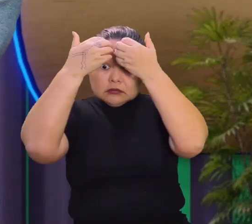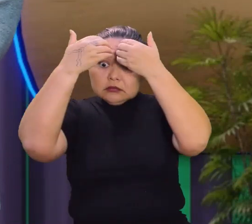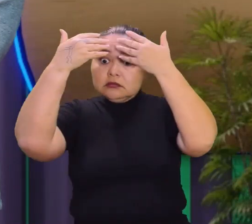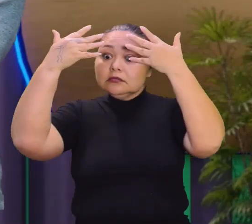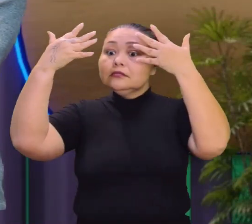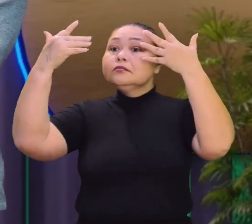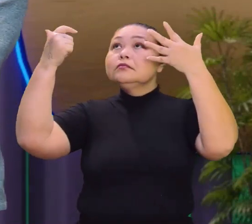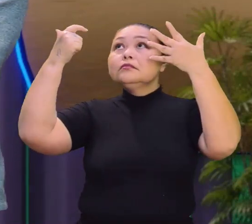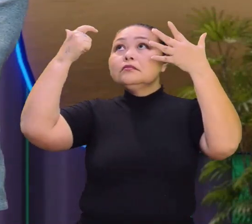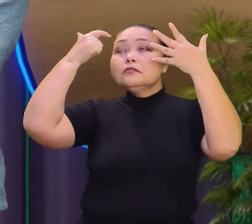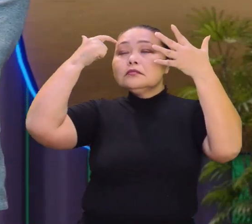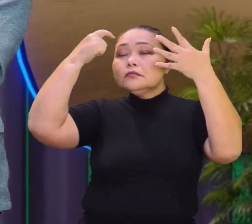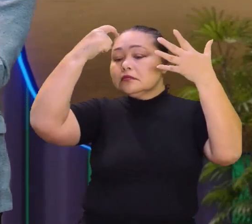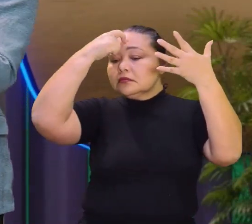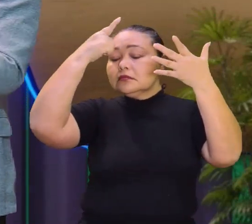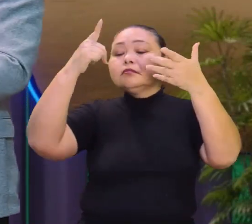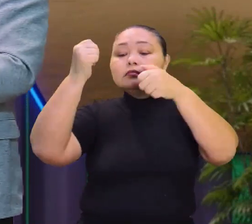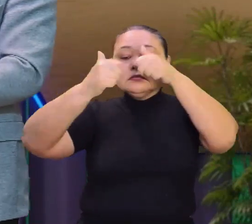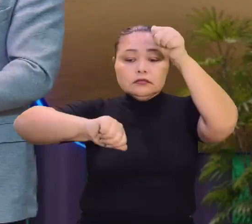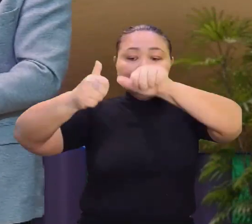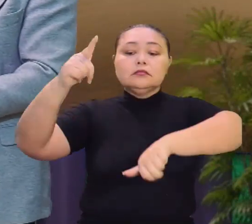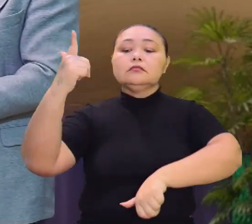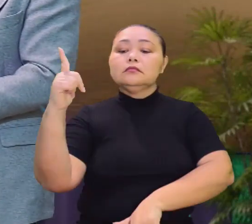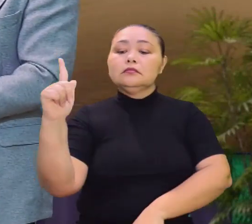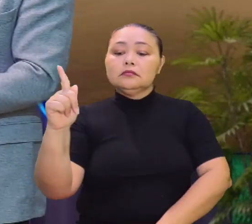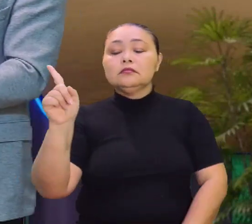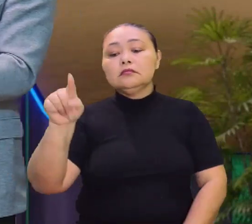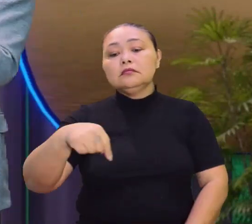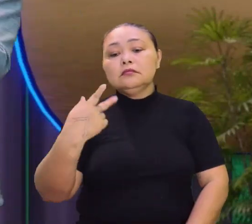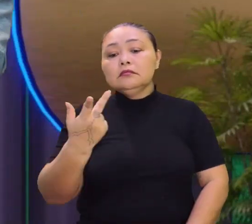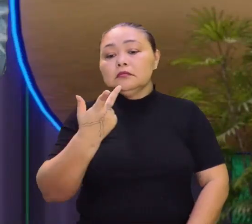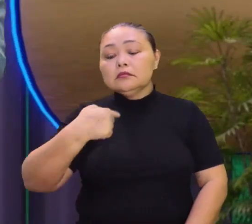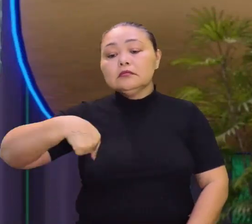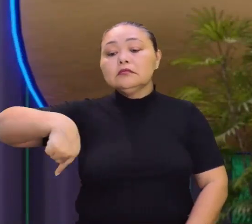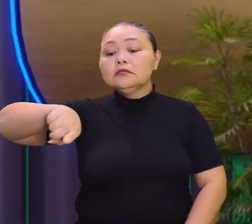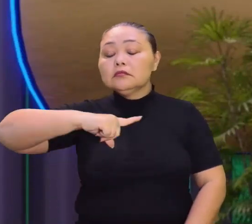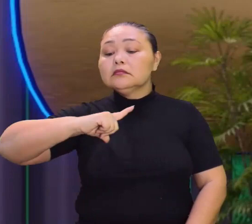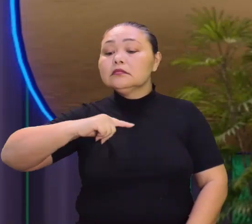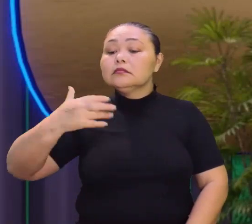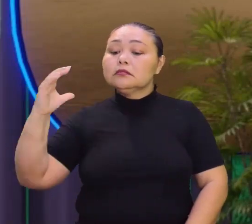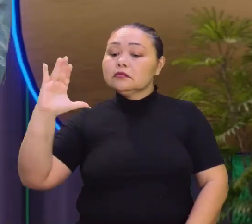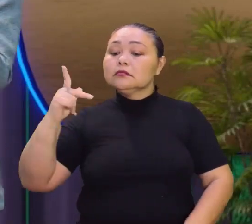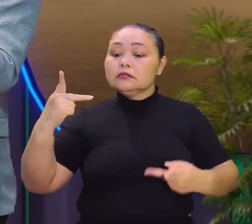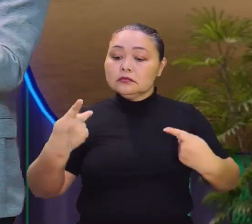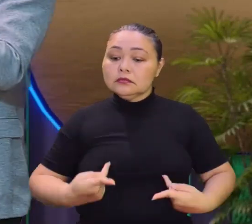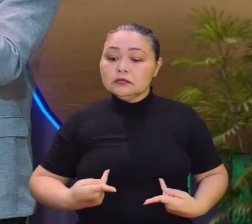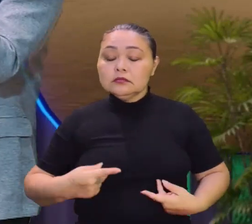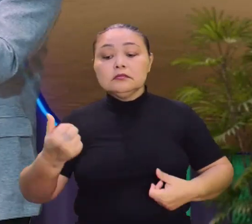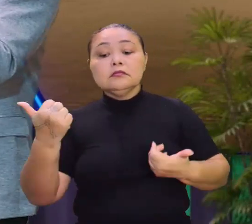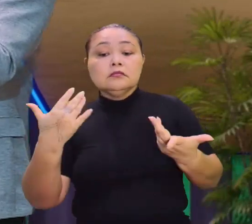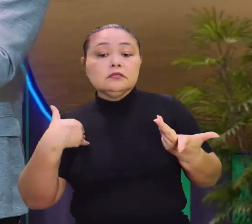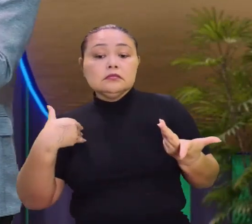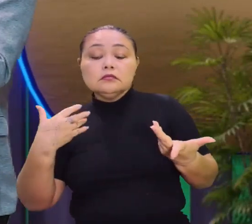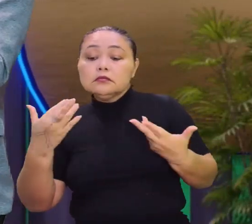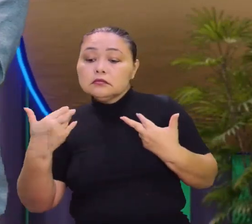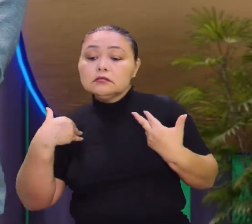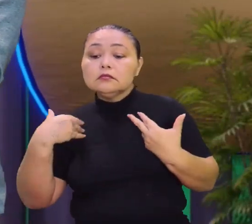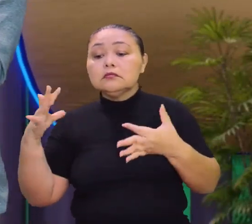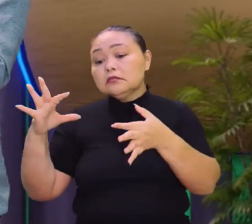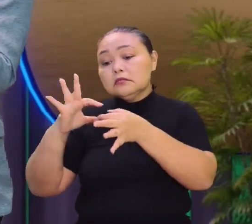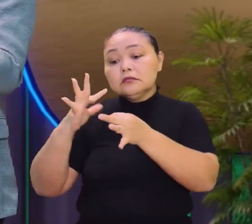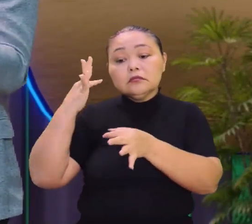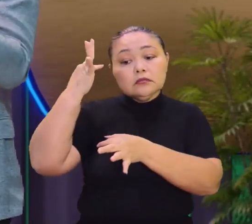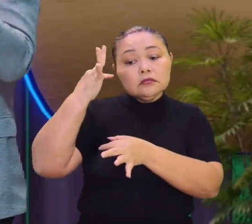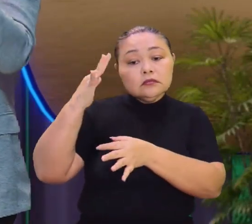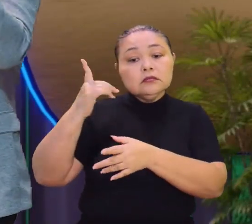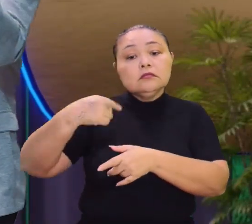Claro, a partir dessas análises geográficas... Exatamente. Somos das ciências humanas e trabalhamos, às vezes, com a filosofia.